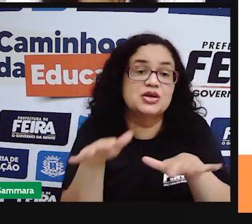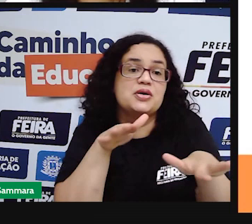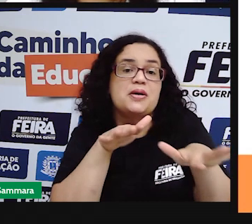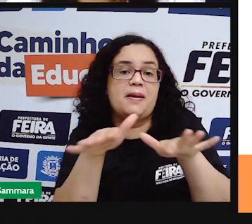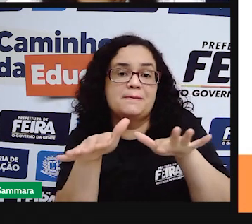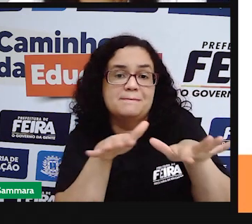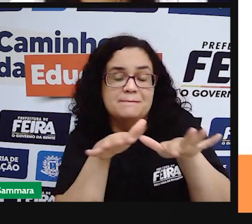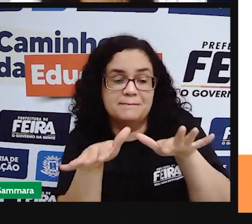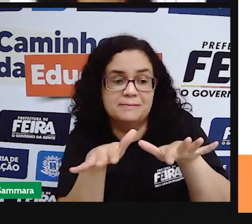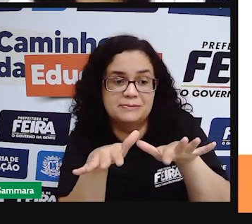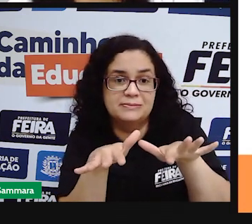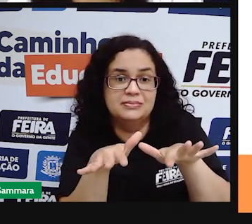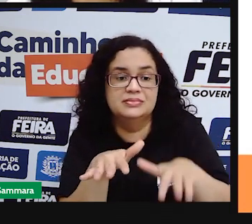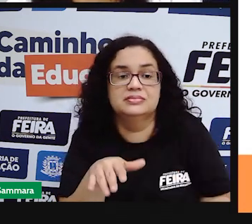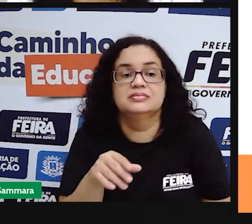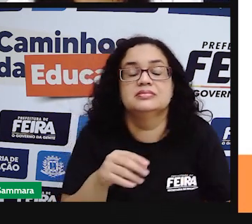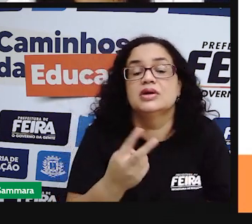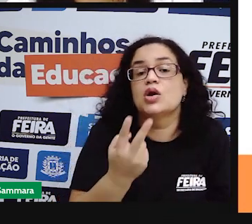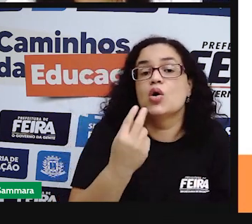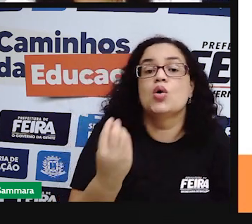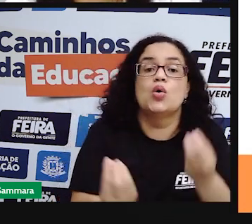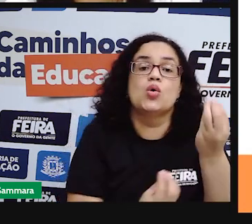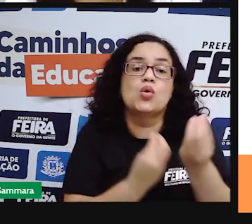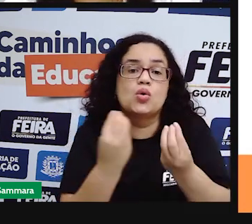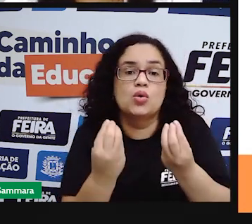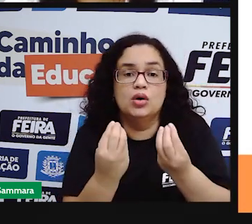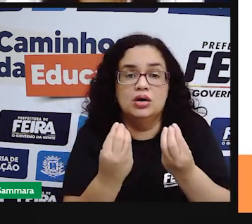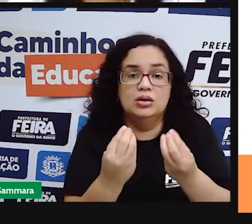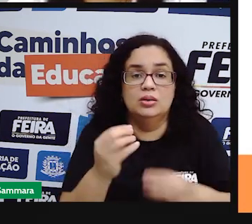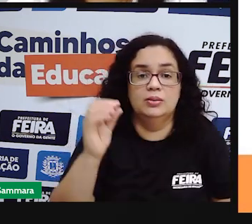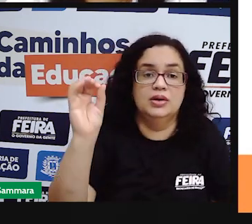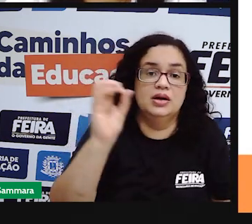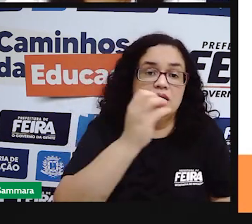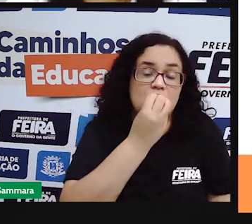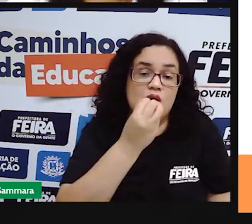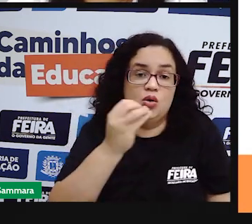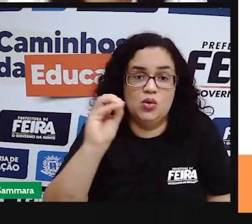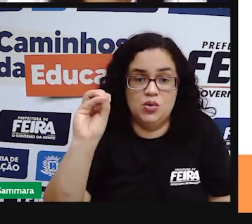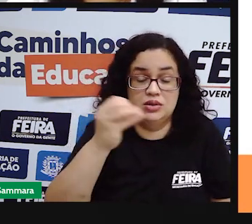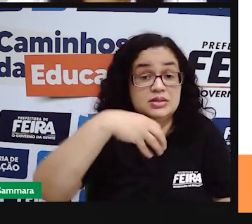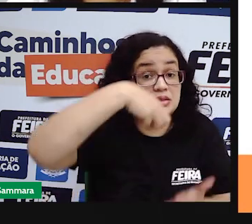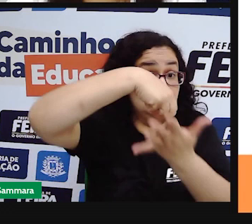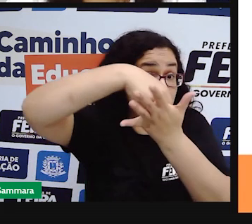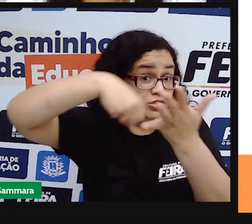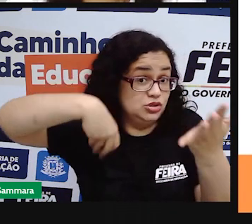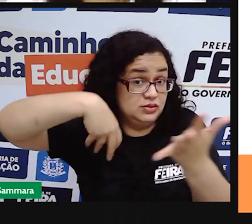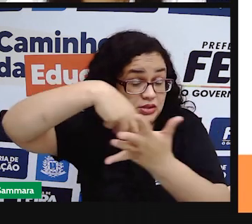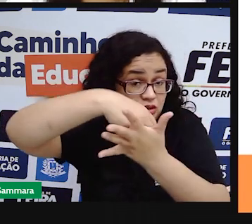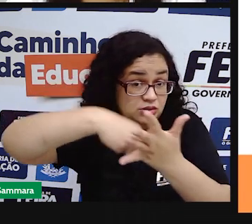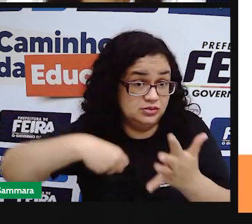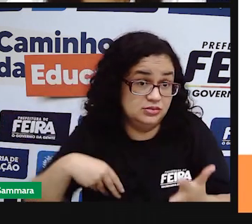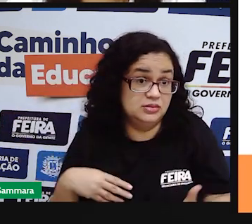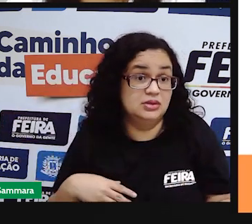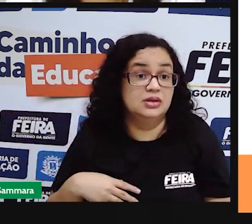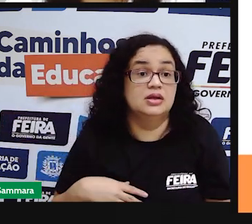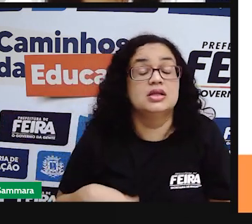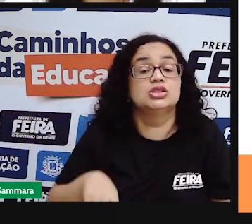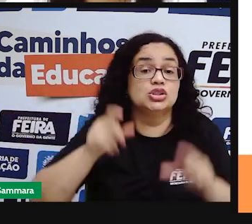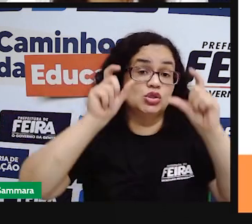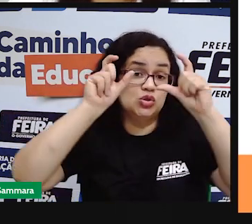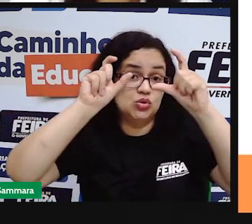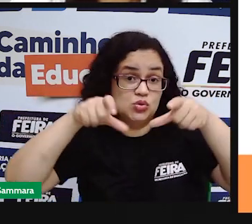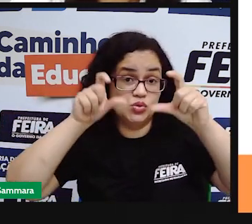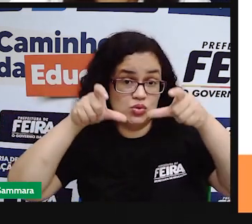aí grandiosas, como é a movimentação da rotação. Mas a atividade que a Pro vai propor aqui é uma atividade de localização